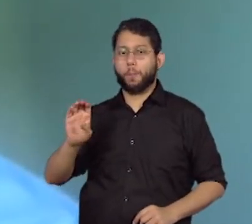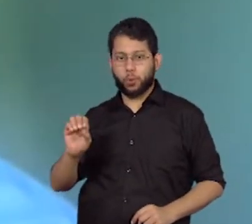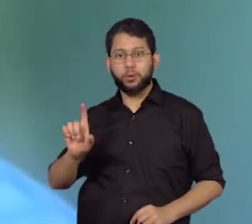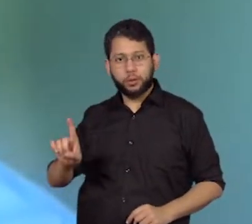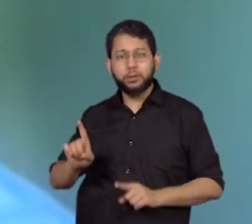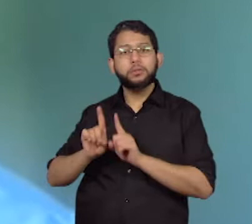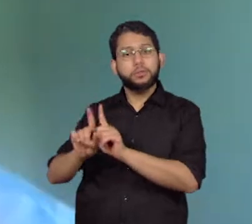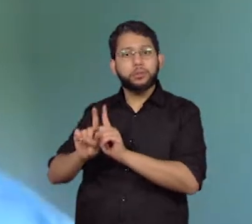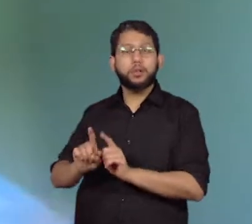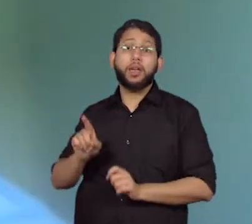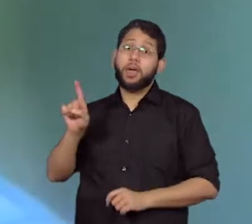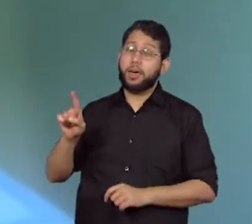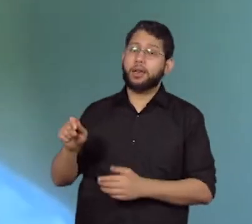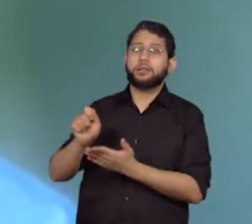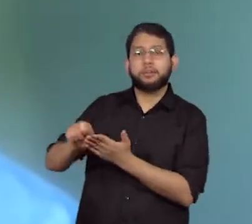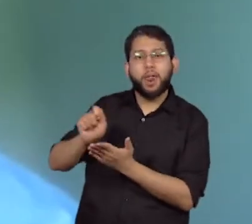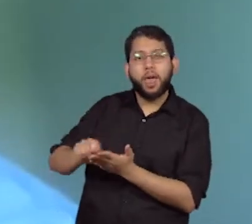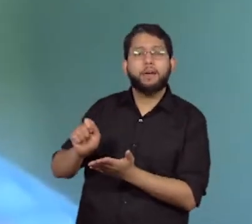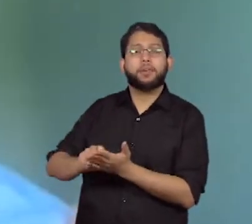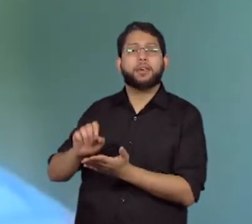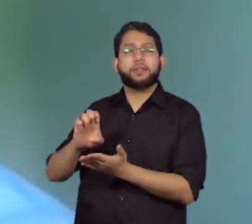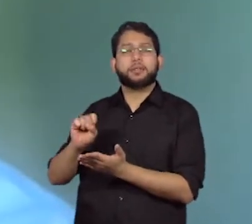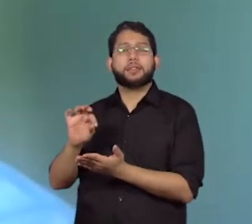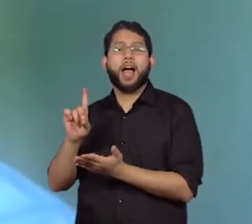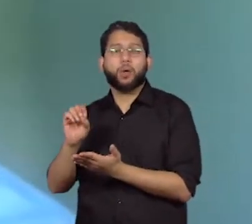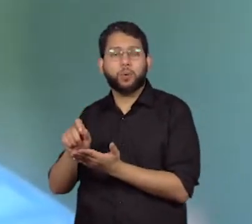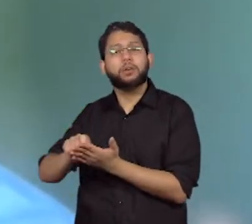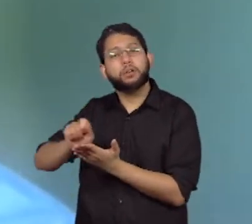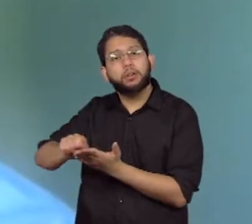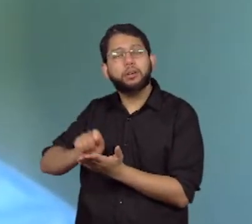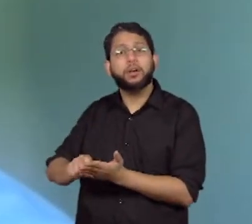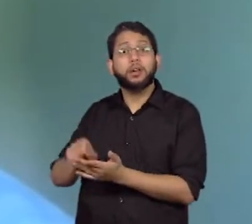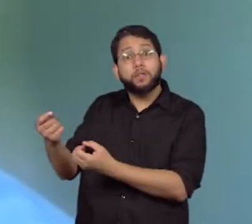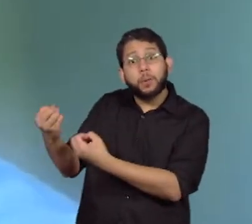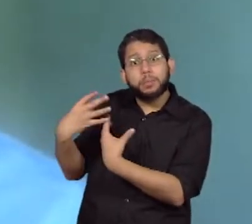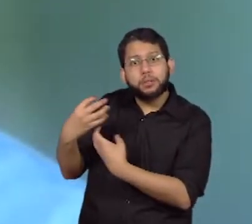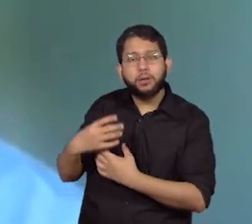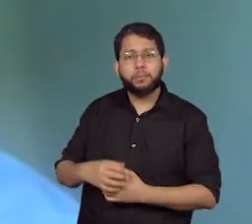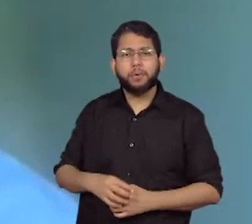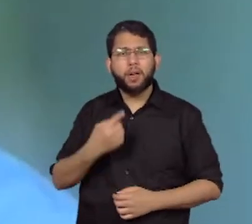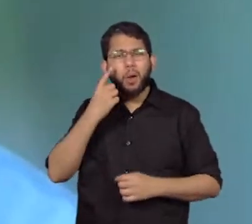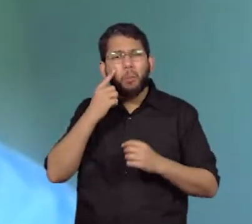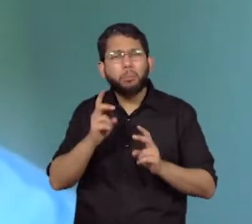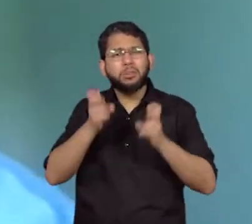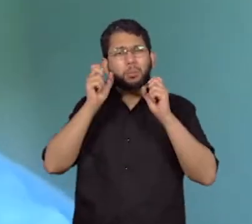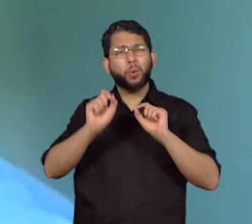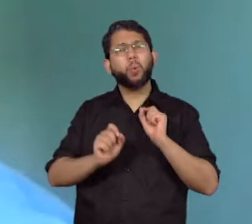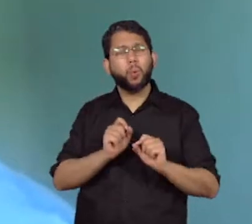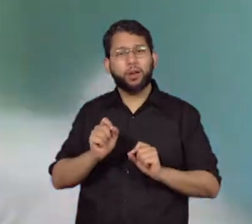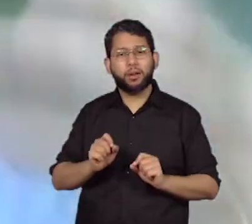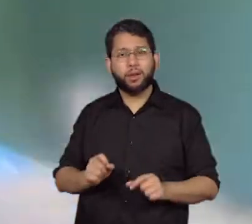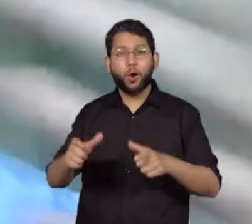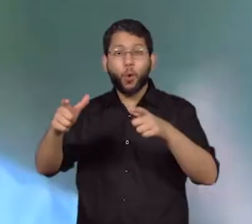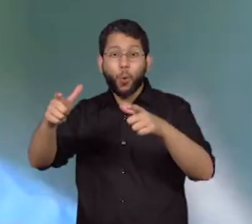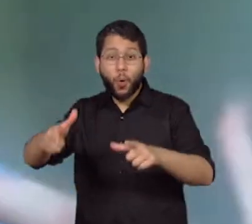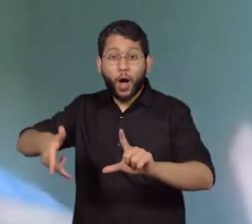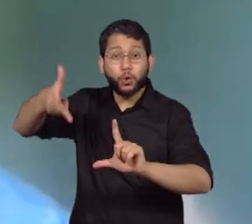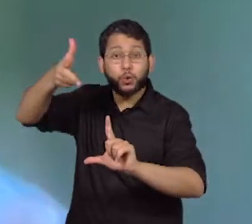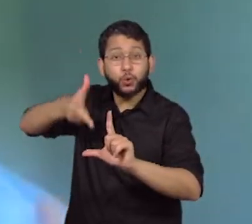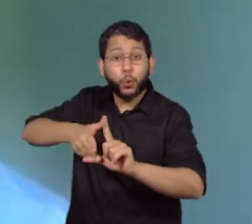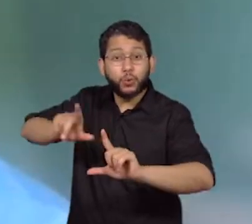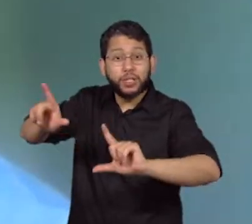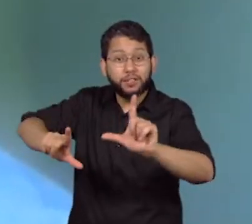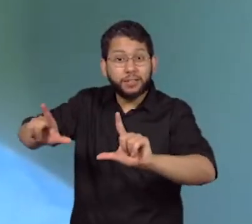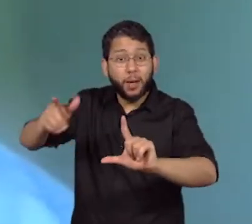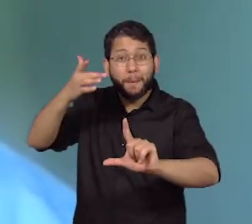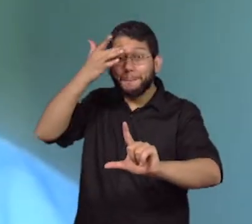escrevendo a coluna Agência Estado, ele ia me ensinando, e aí eu percebi que tinha pouca gente que ia no estúdio de televisão para filmar as